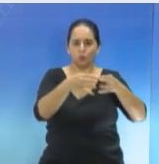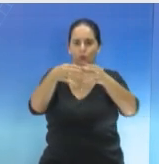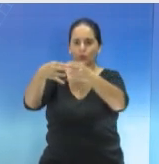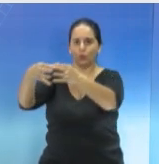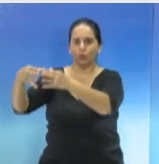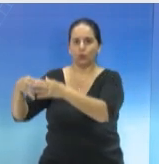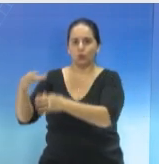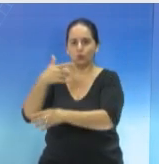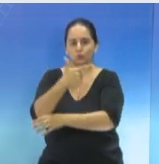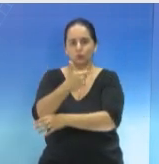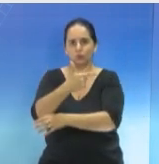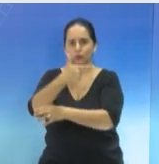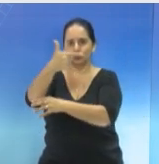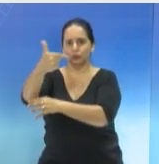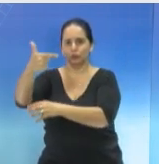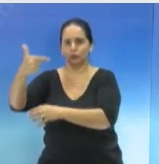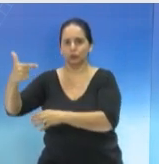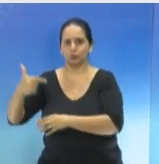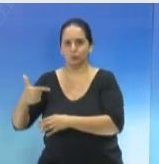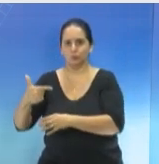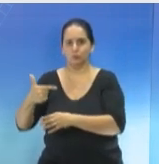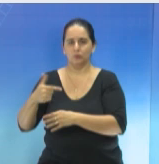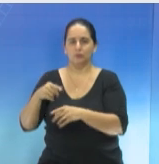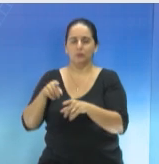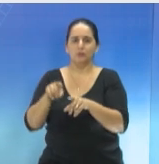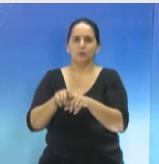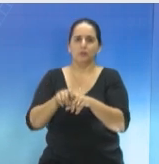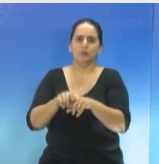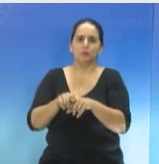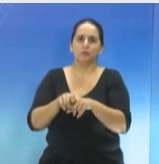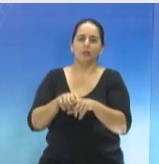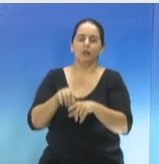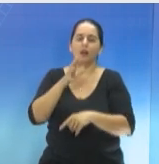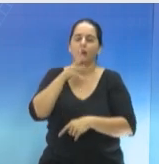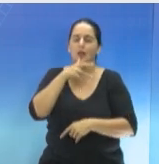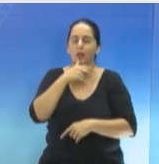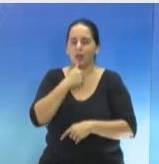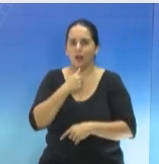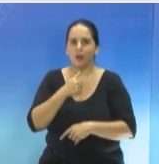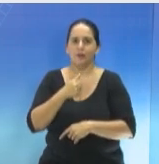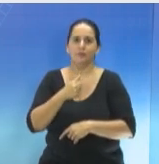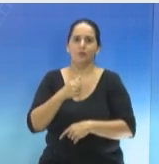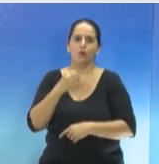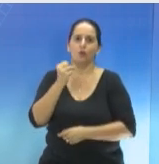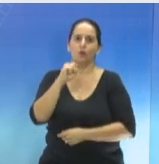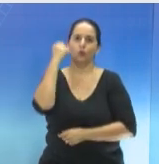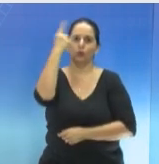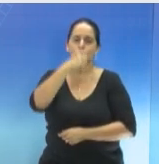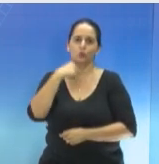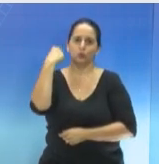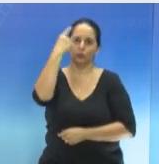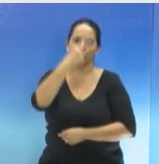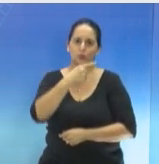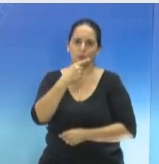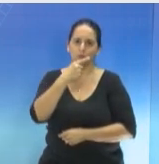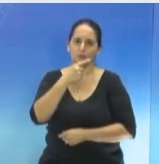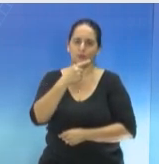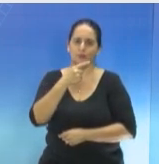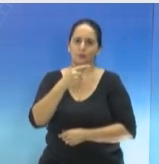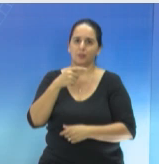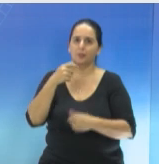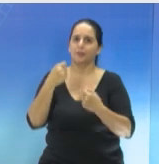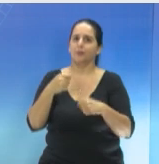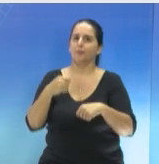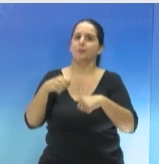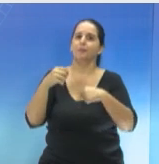Era fastidioso. Para passar mais rapidamente às 8 horas, havia o remédio: conversar.